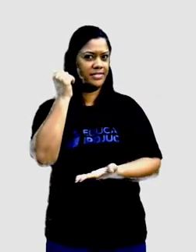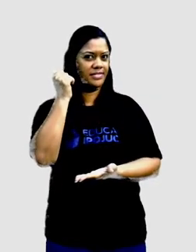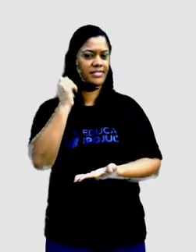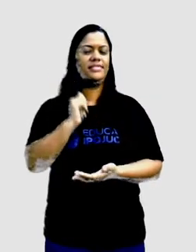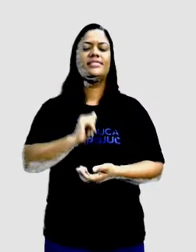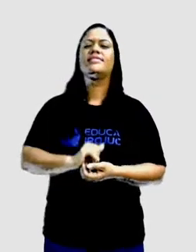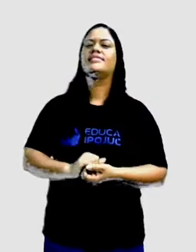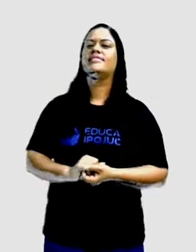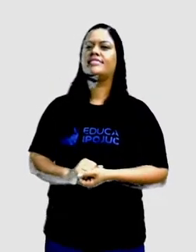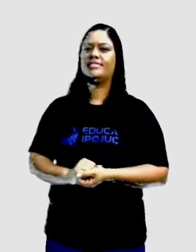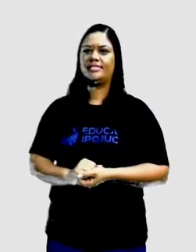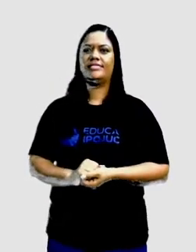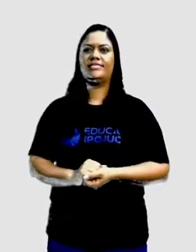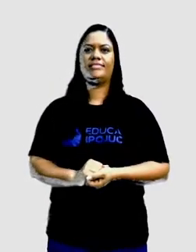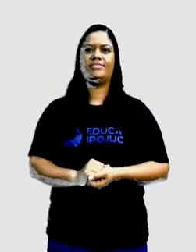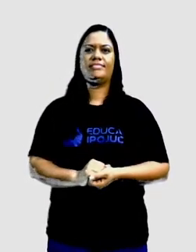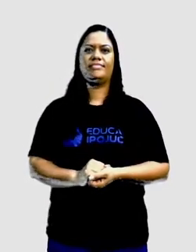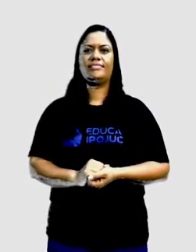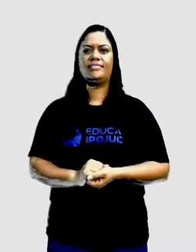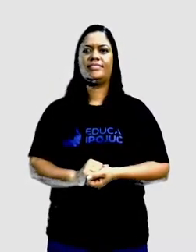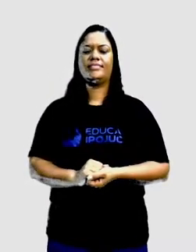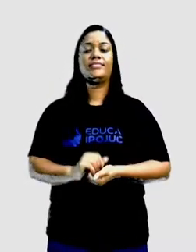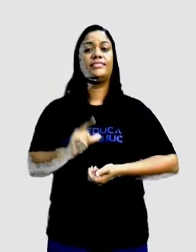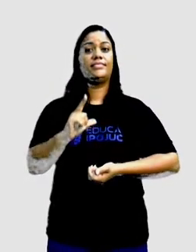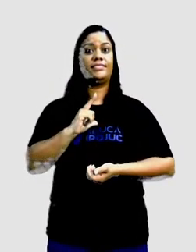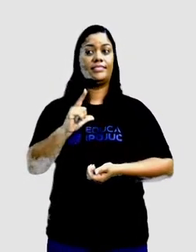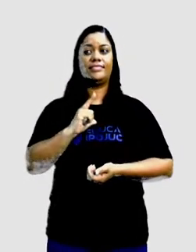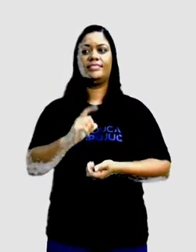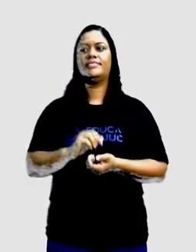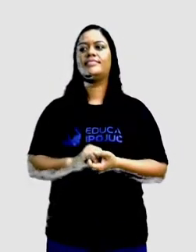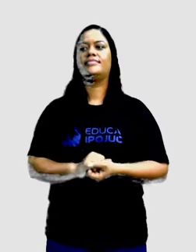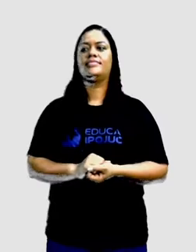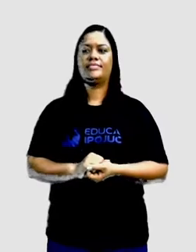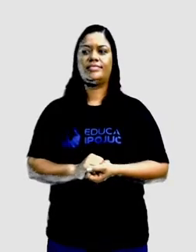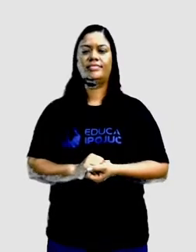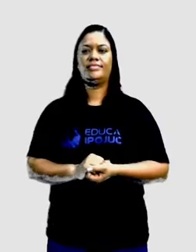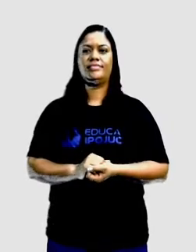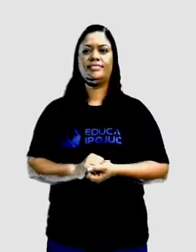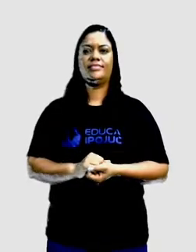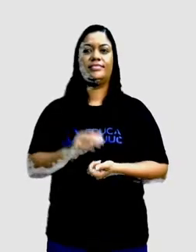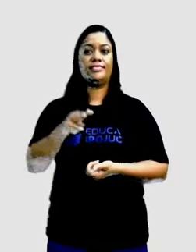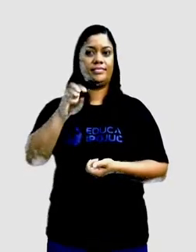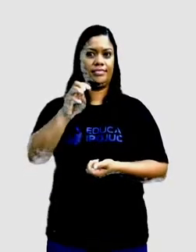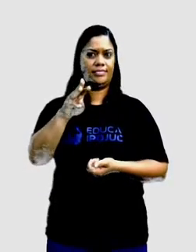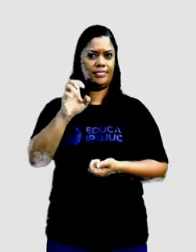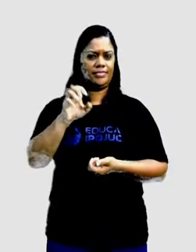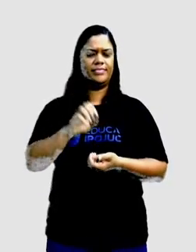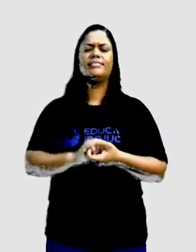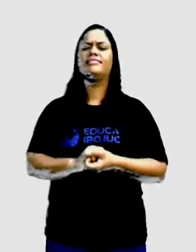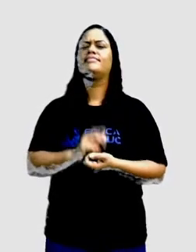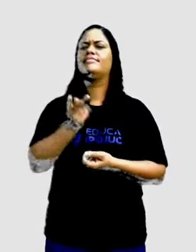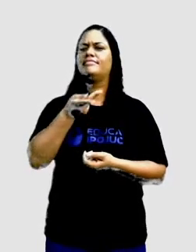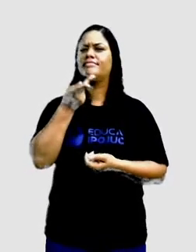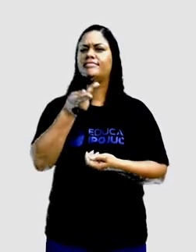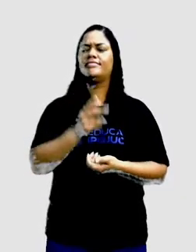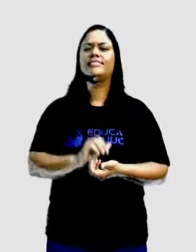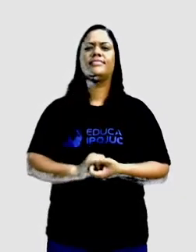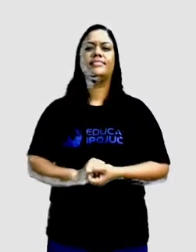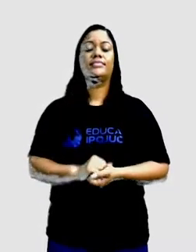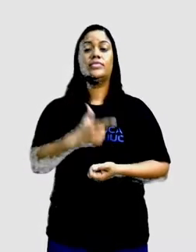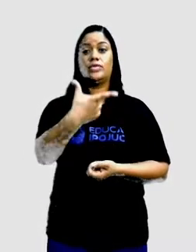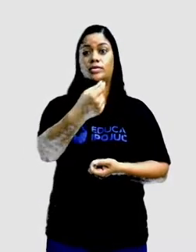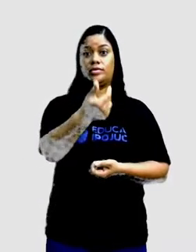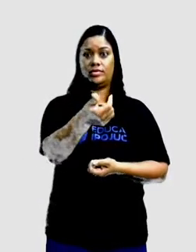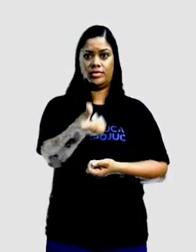sabem Pois é gente olha só aqui nós temos um meme da atriz da Glória Pires ontem